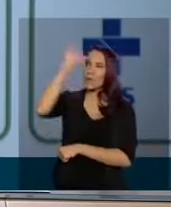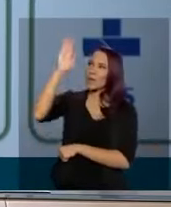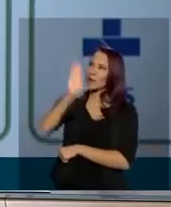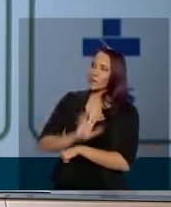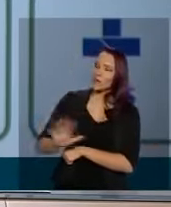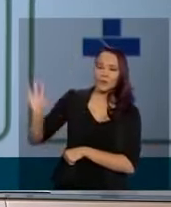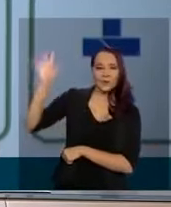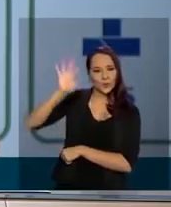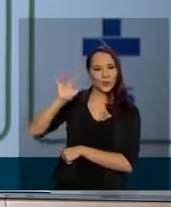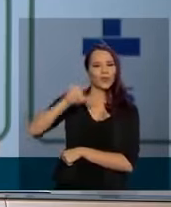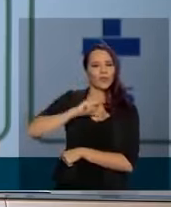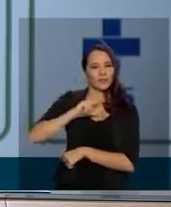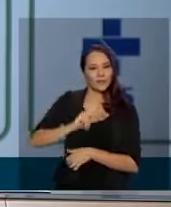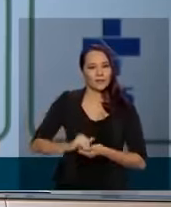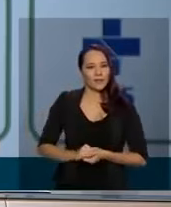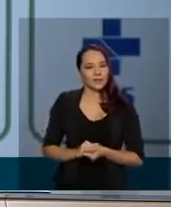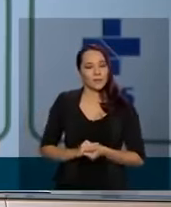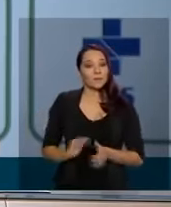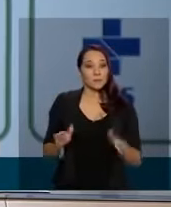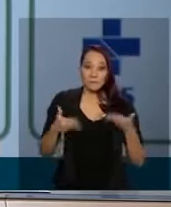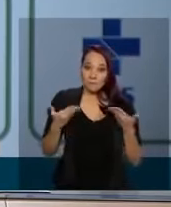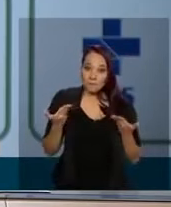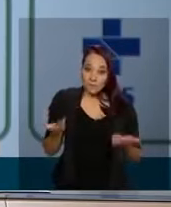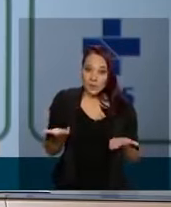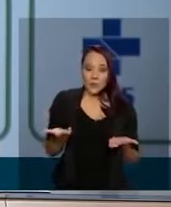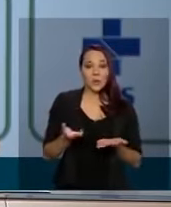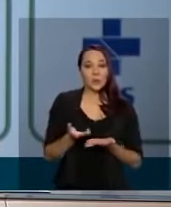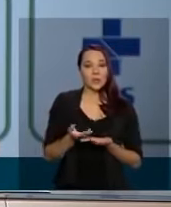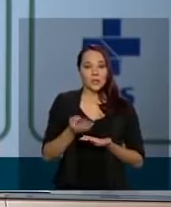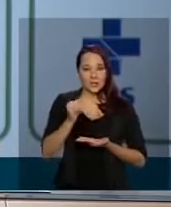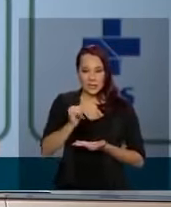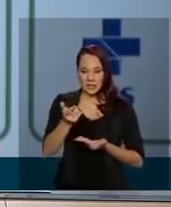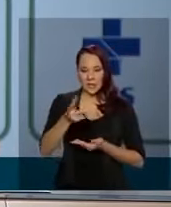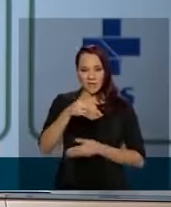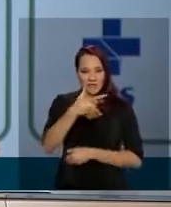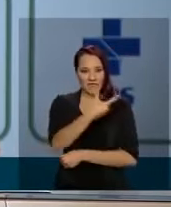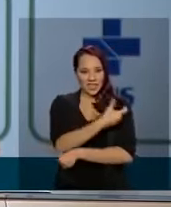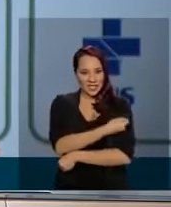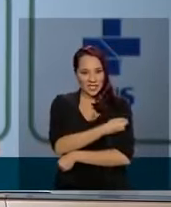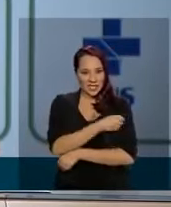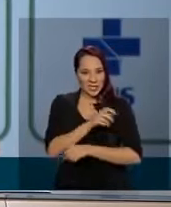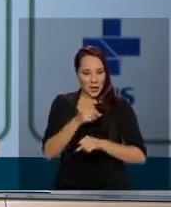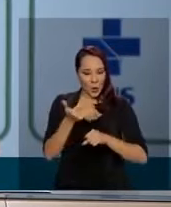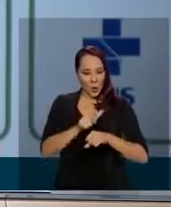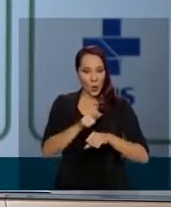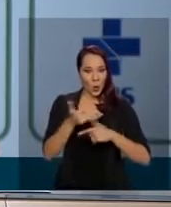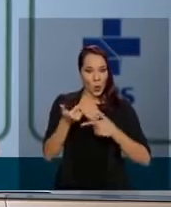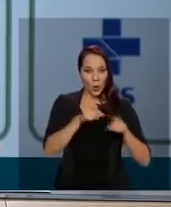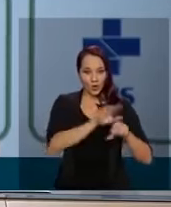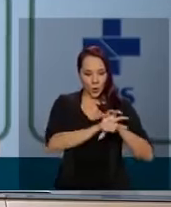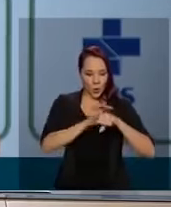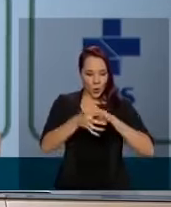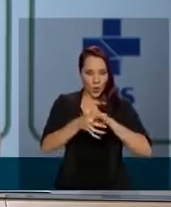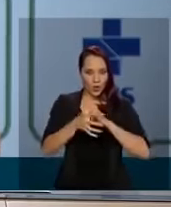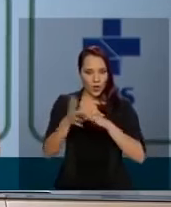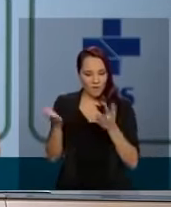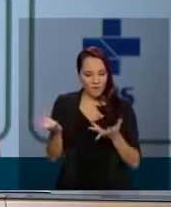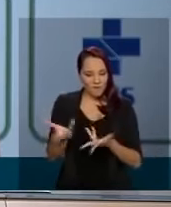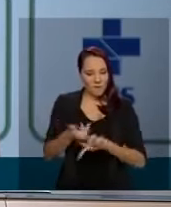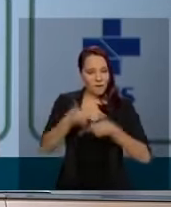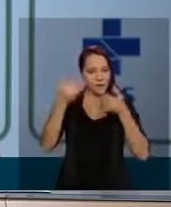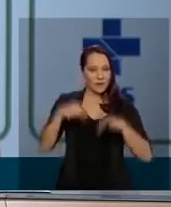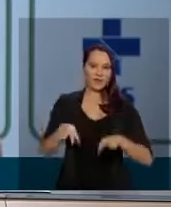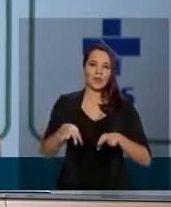país, né? E, portanto, assim que tivermos uma vacina com eficácia comprovada, nós iremos distribuir para